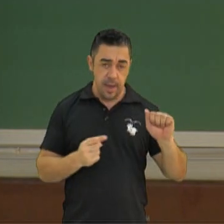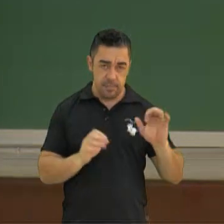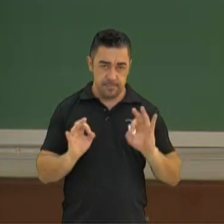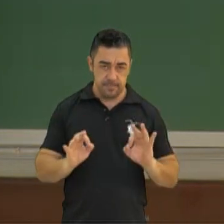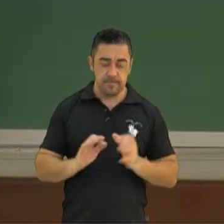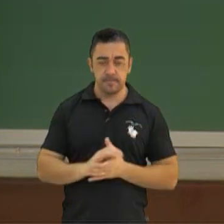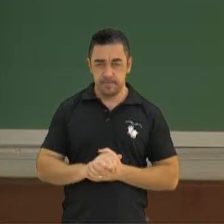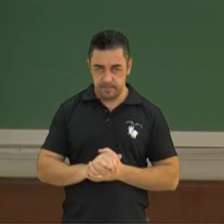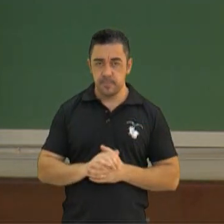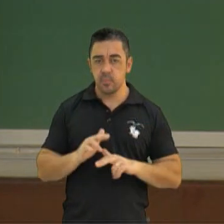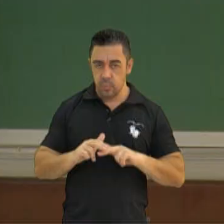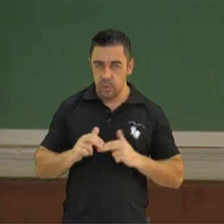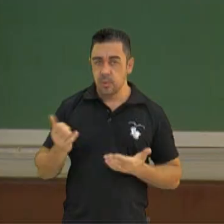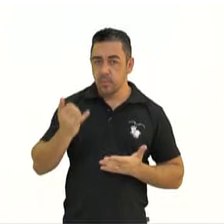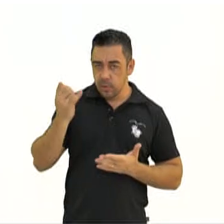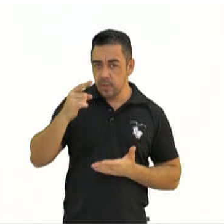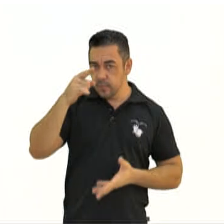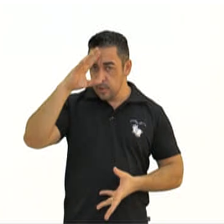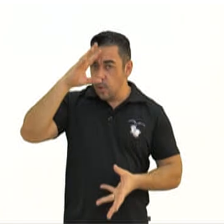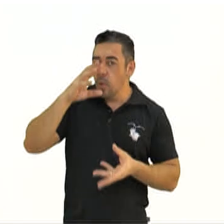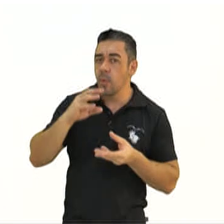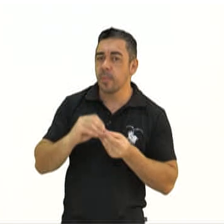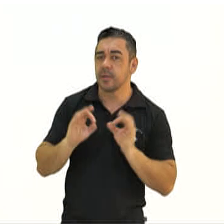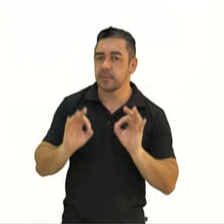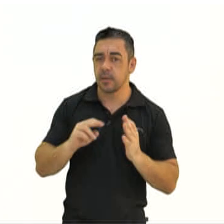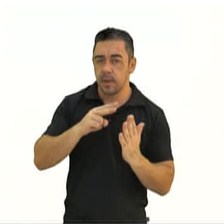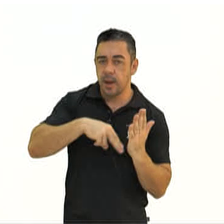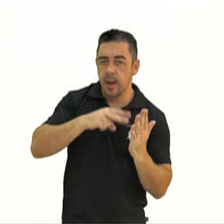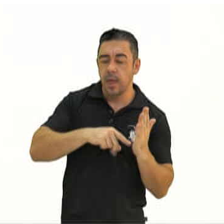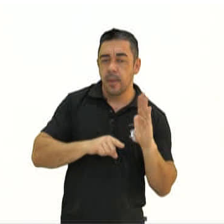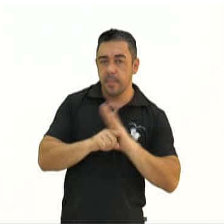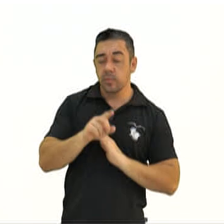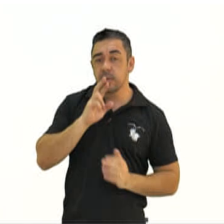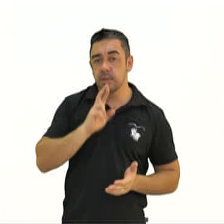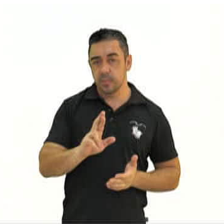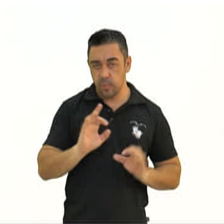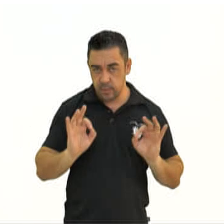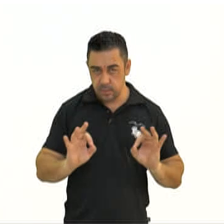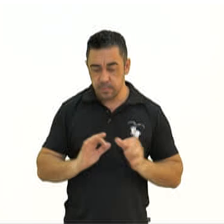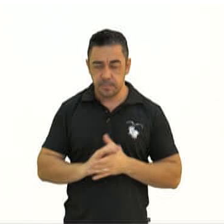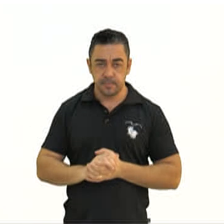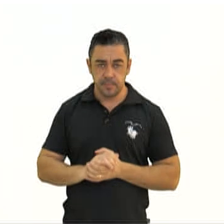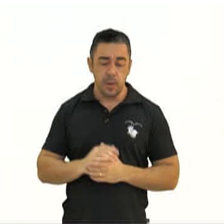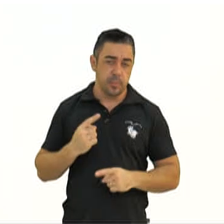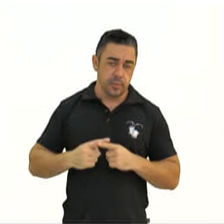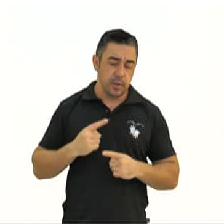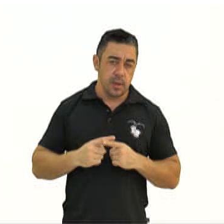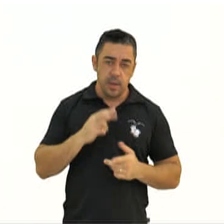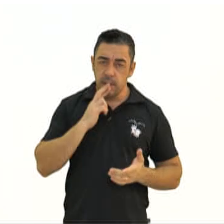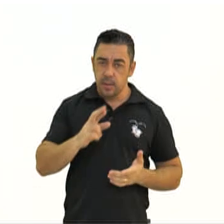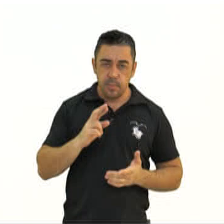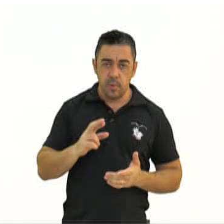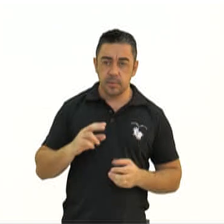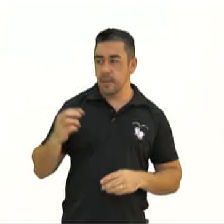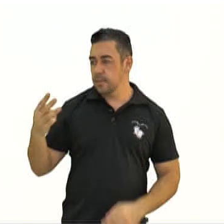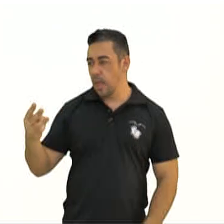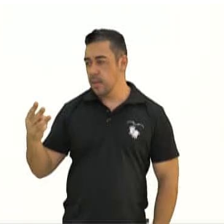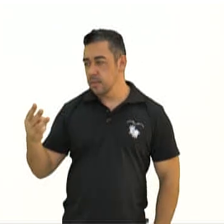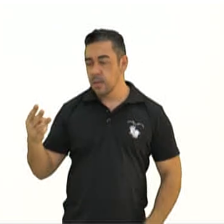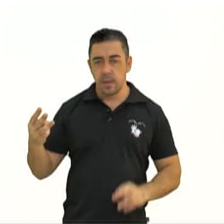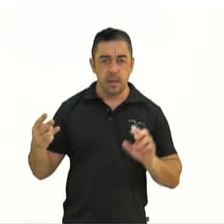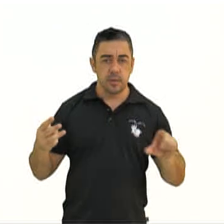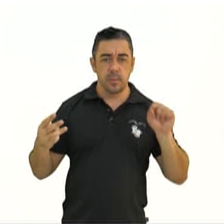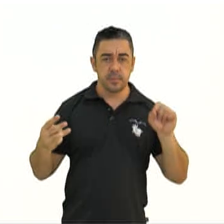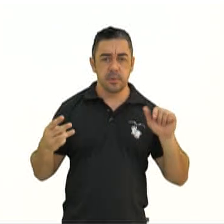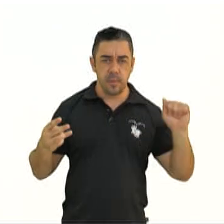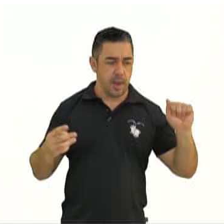A. Por isso que é muito importante voltar e ler a pergunta antes de responder, tá bom? porque a resposta deu 3 e a